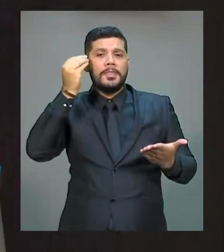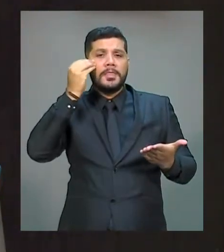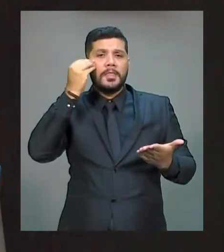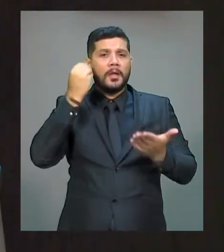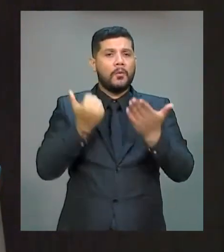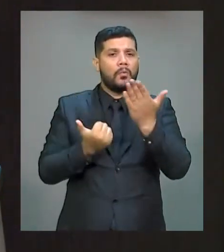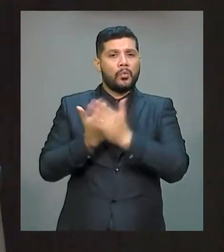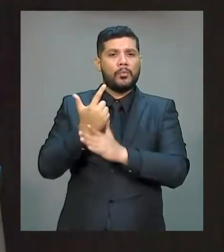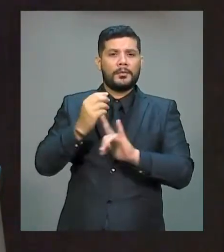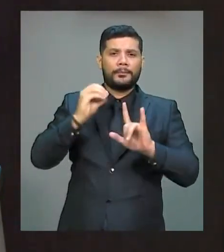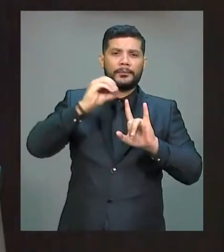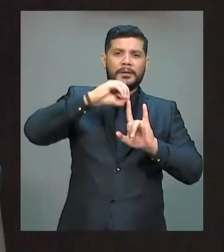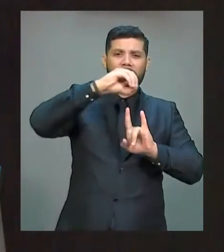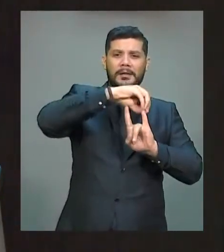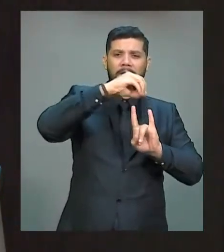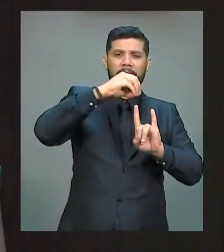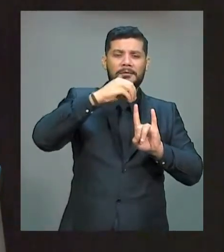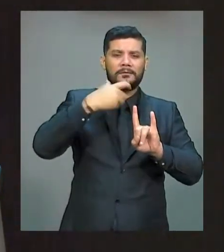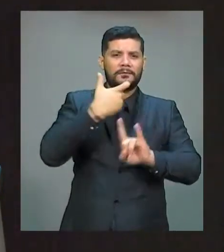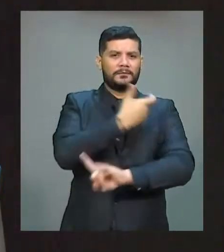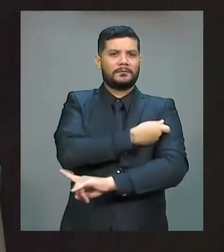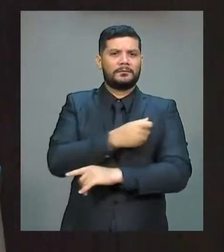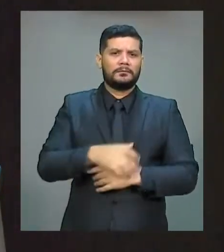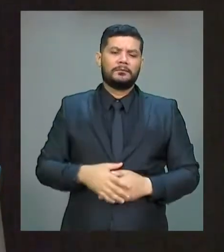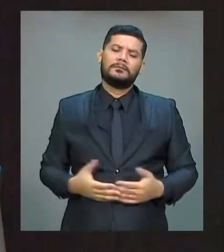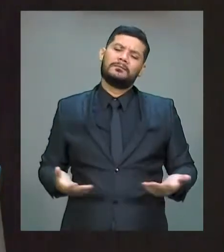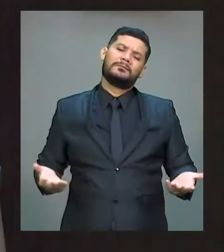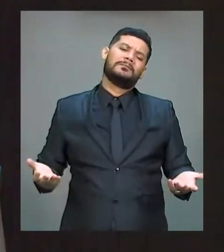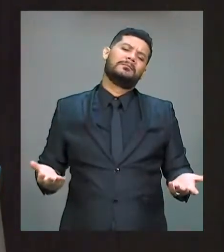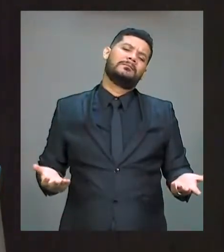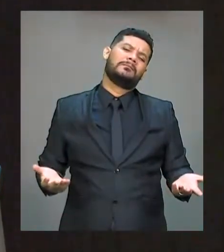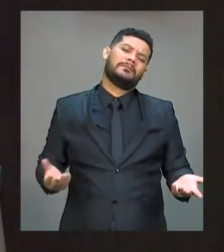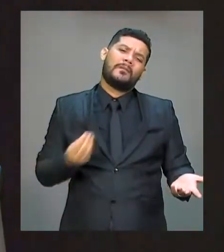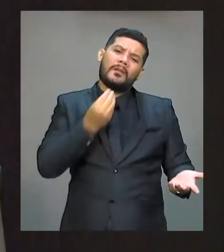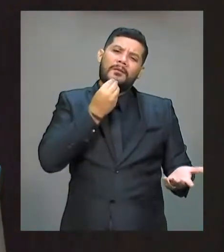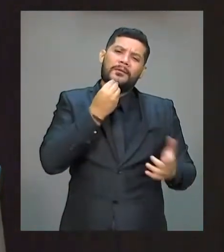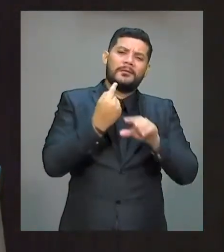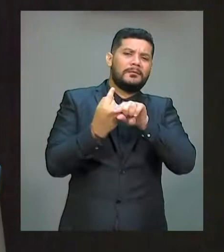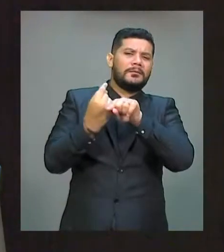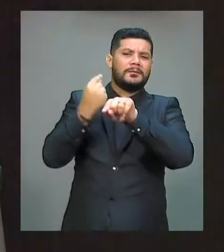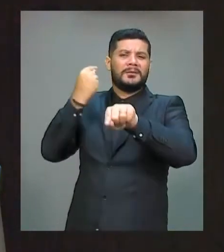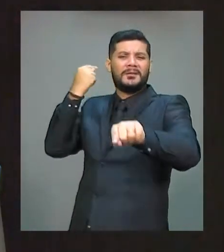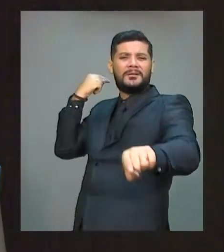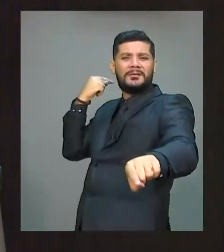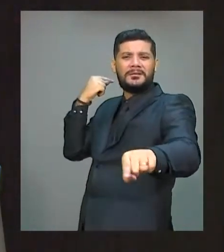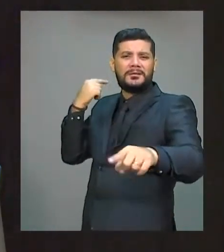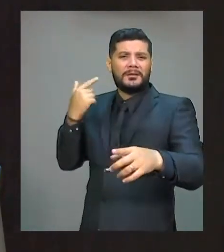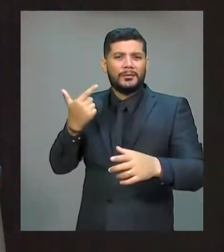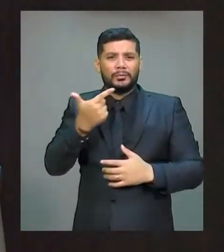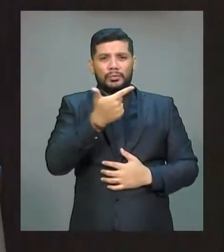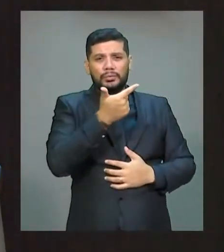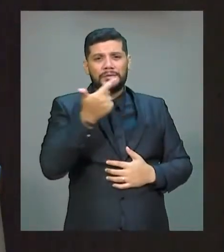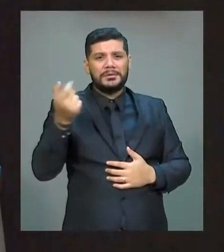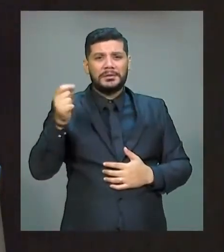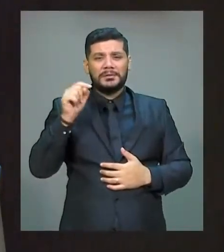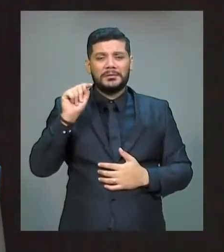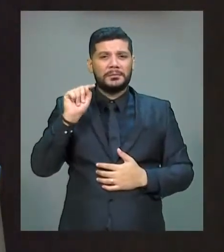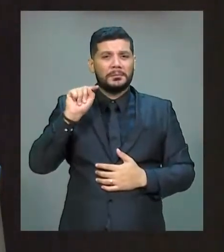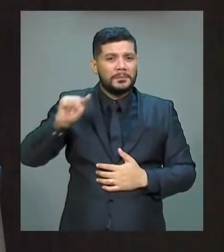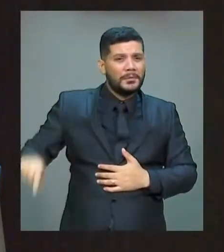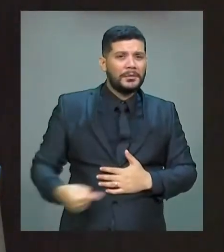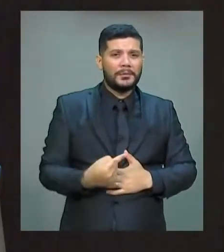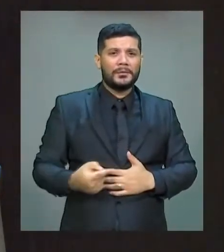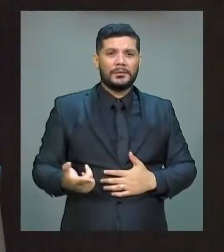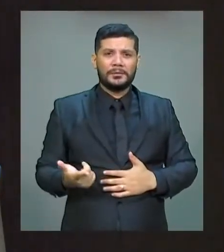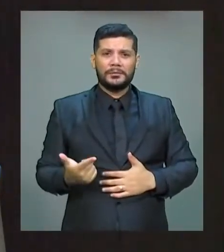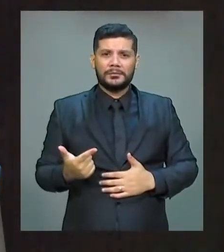Butantan. Isso é absolutamente irresponsável. Poderia ter comprado 200 milhões de doses do consórcio COVAX ainda em